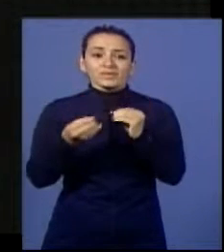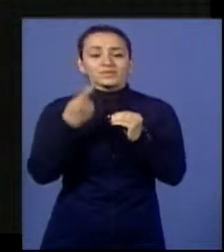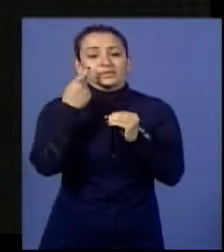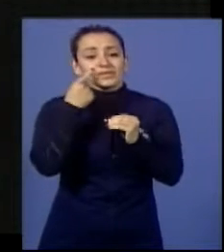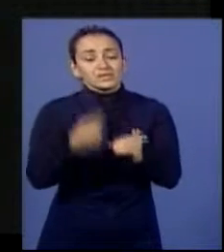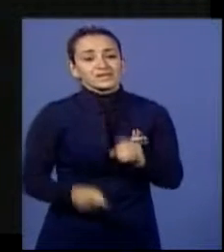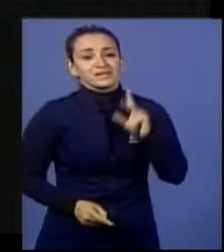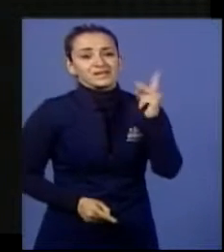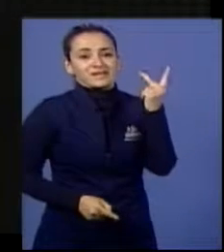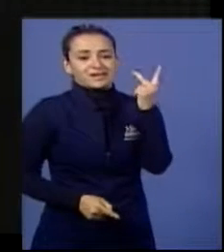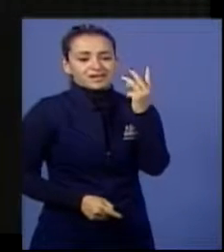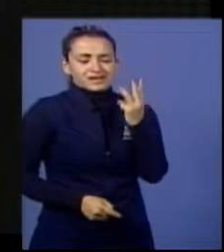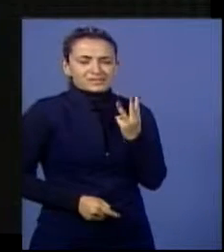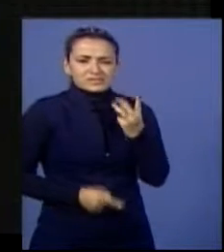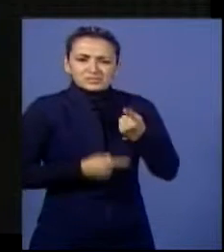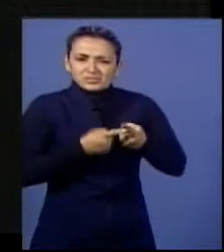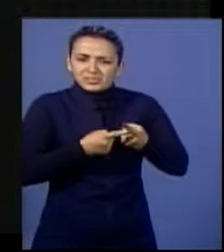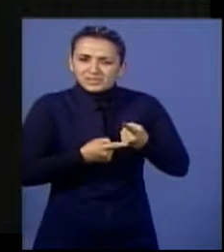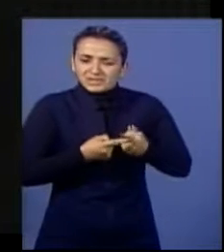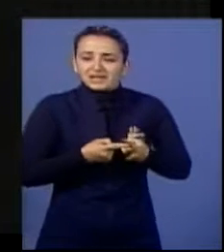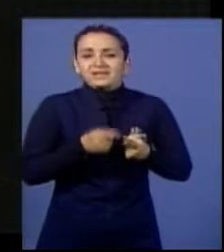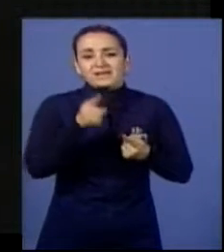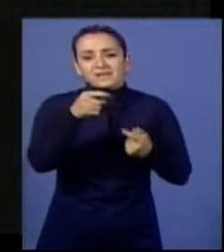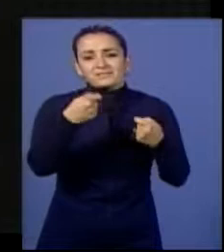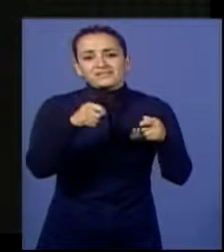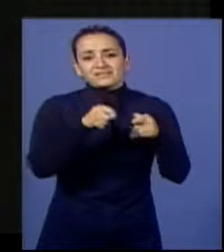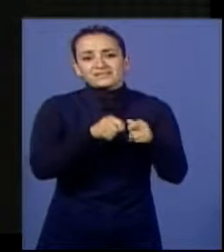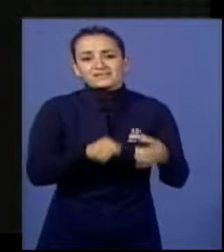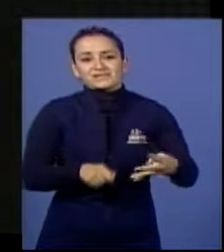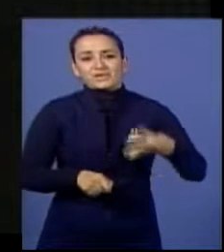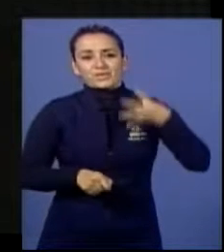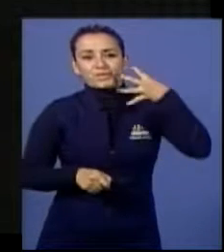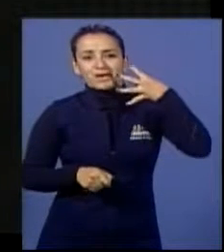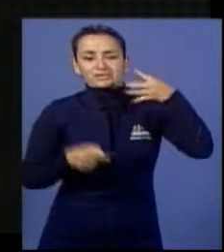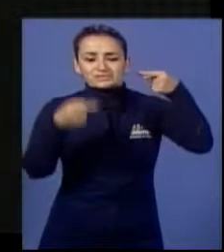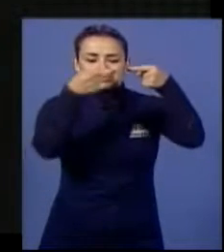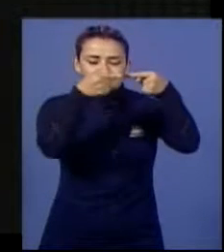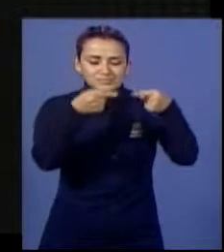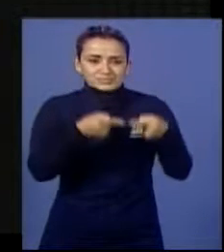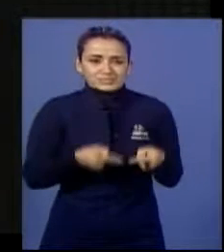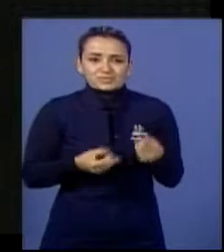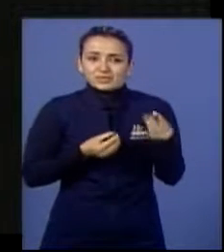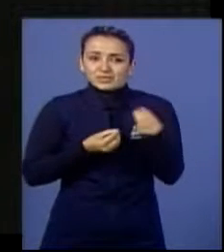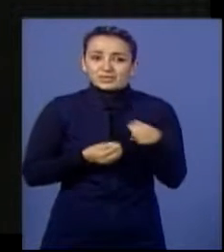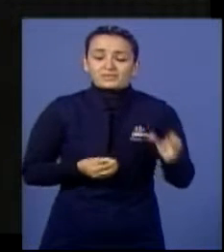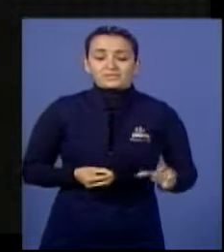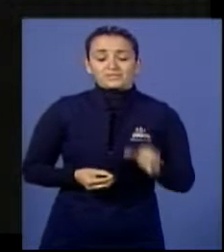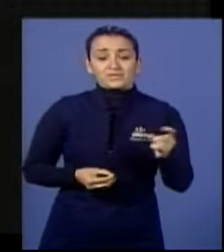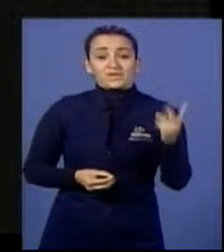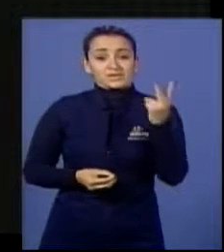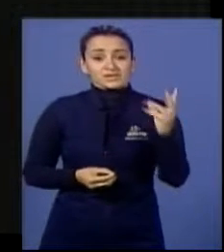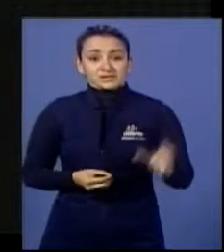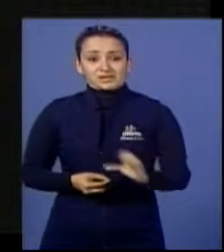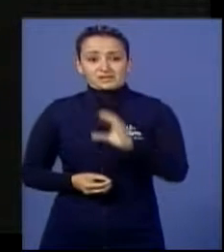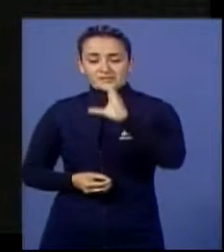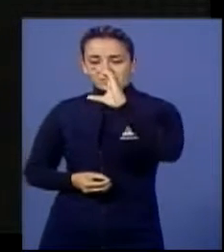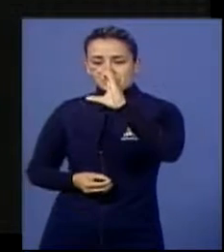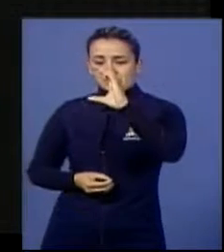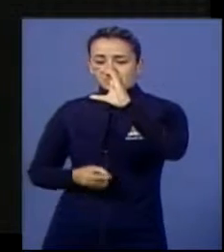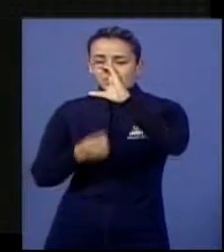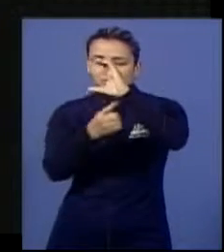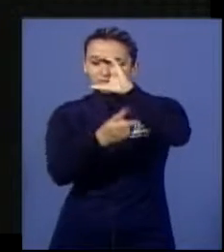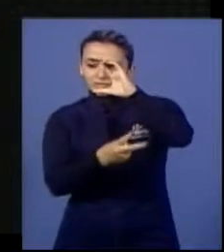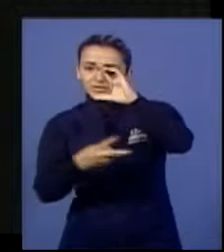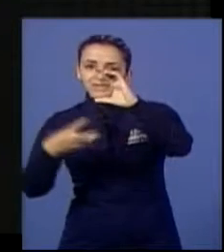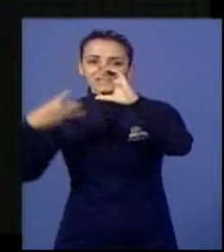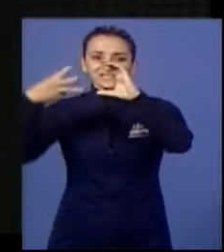hidrogênios. Então por que colocar 3 hidrogênios? Para completar 4 ligações. Esse carbono do meio aqui, ó, repare que ele está com 3 ligações chegando